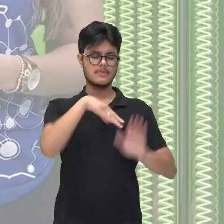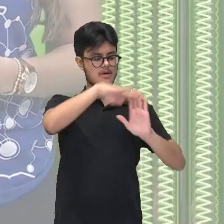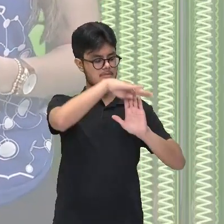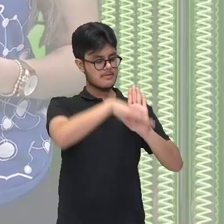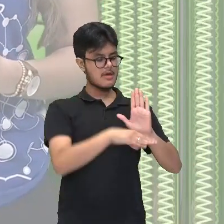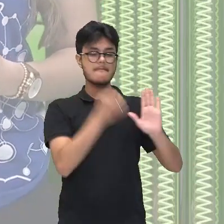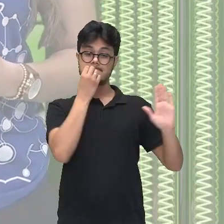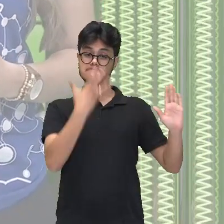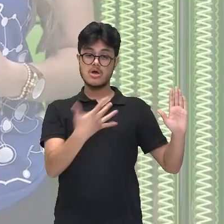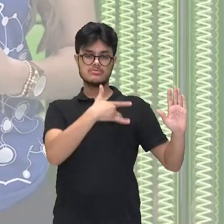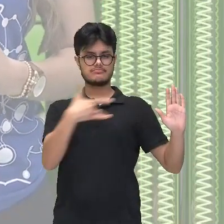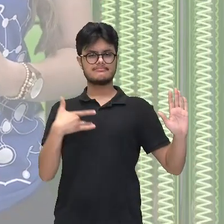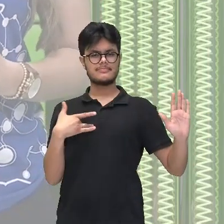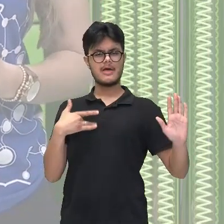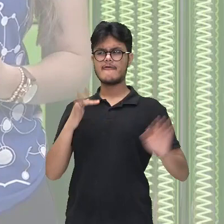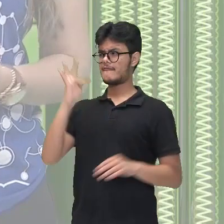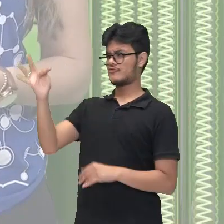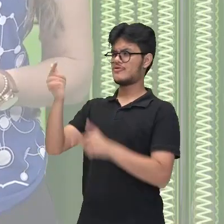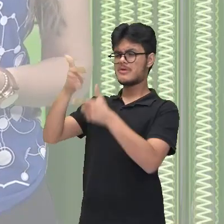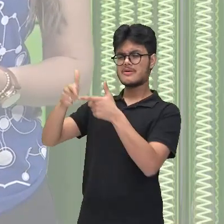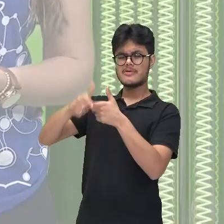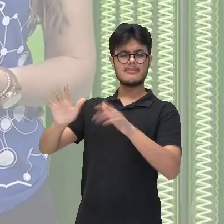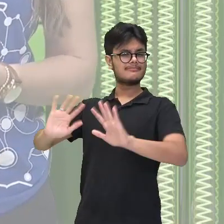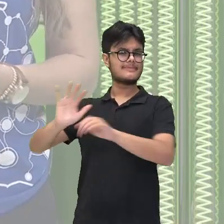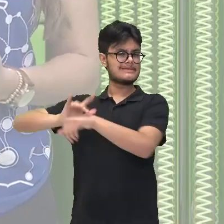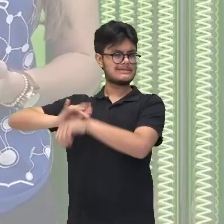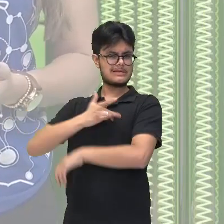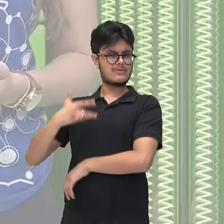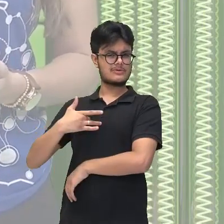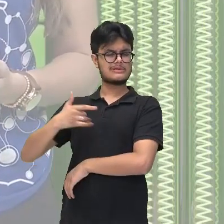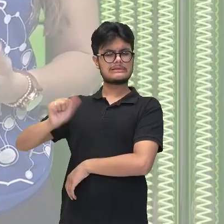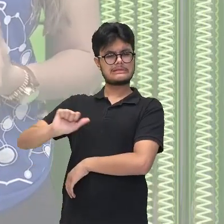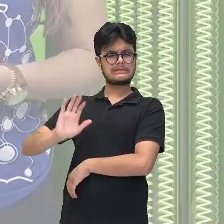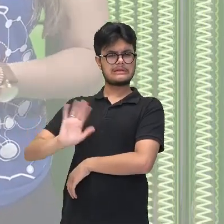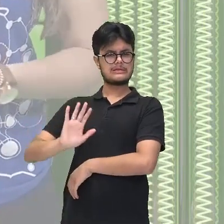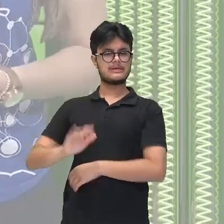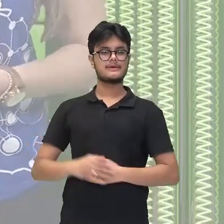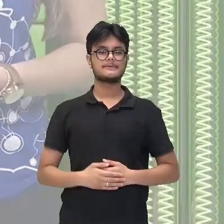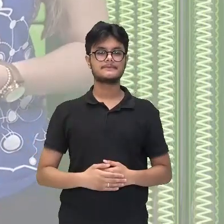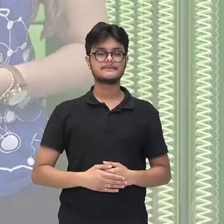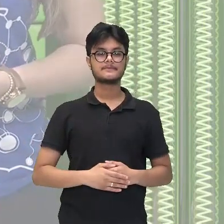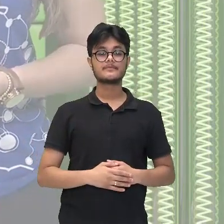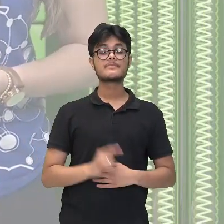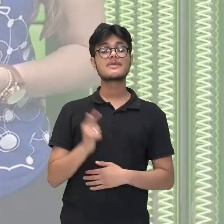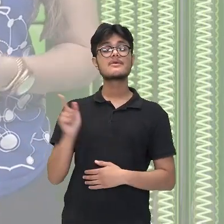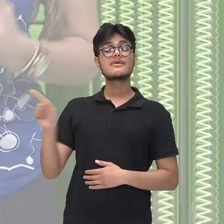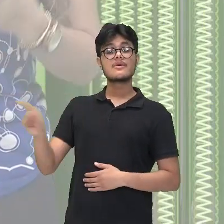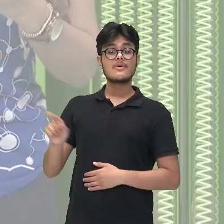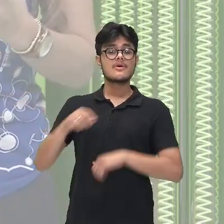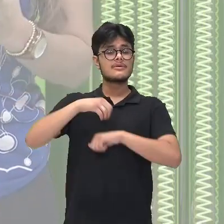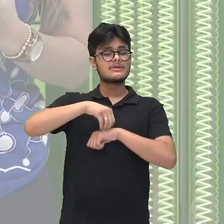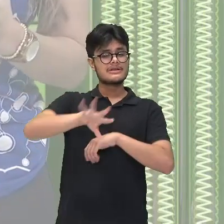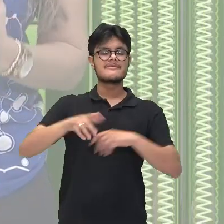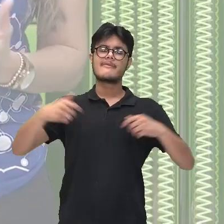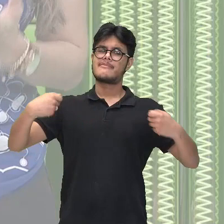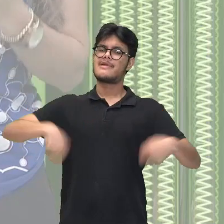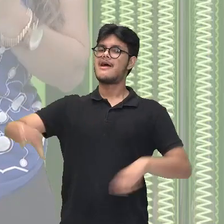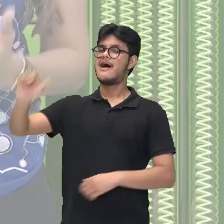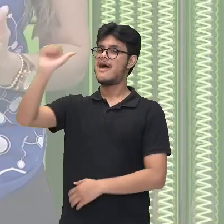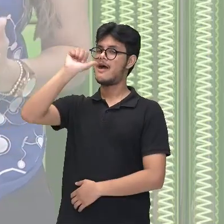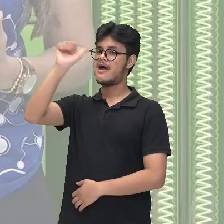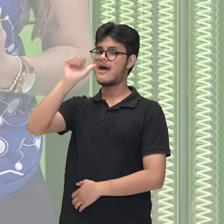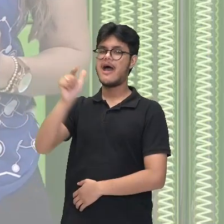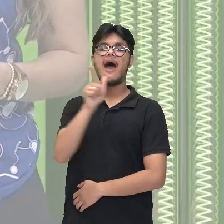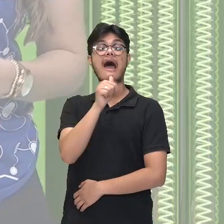bons hábitos, você não vai ter problema mais na frente. Outra dica que nós temos aí é beber água. Beber